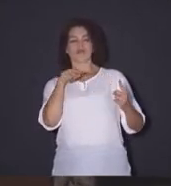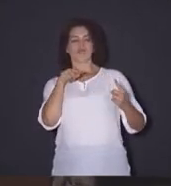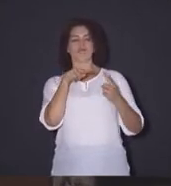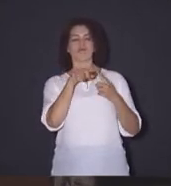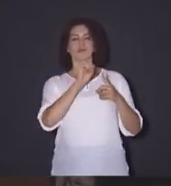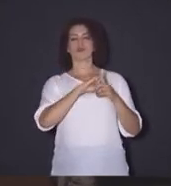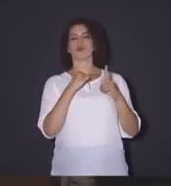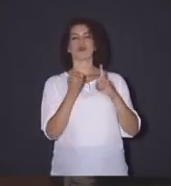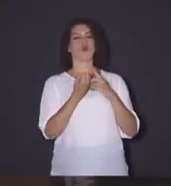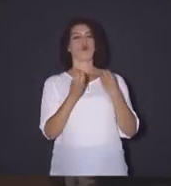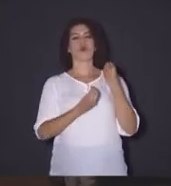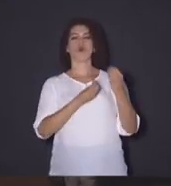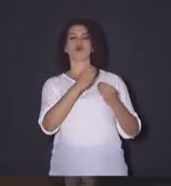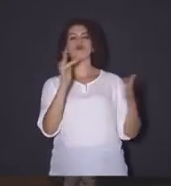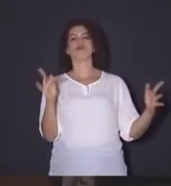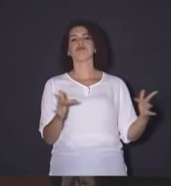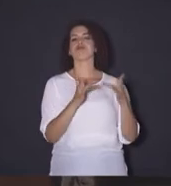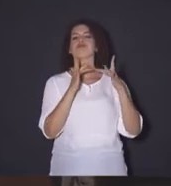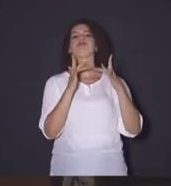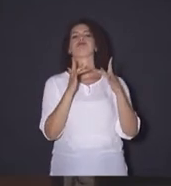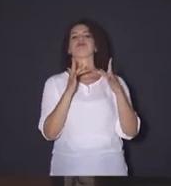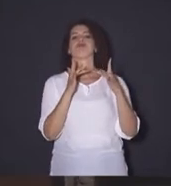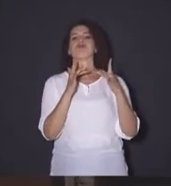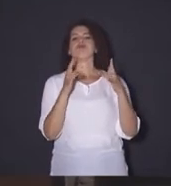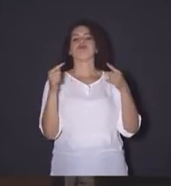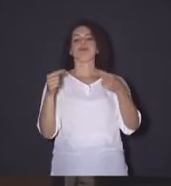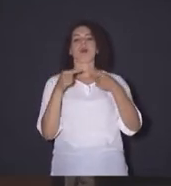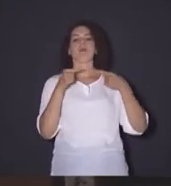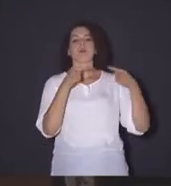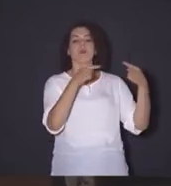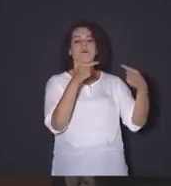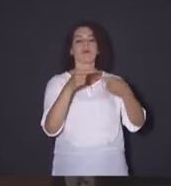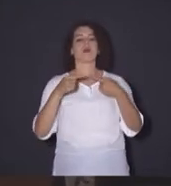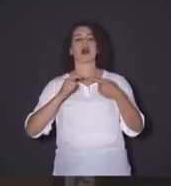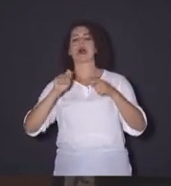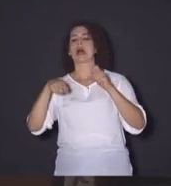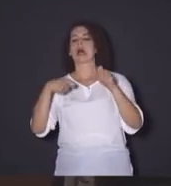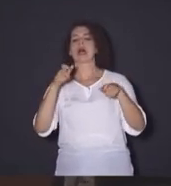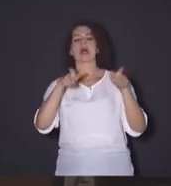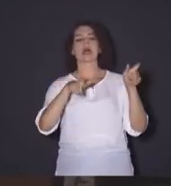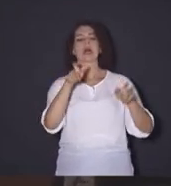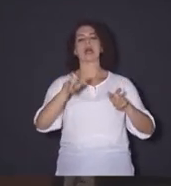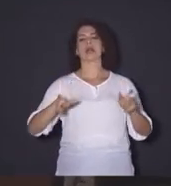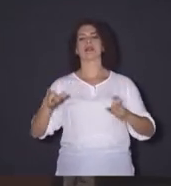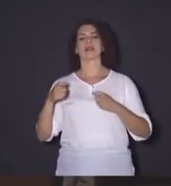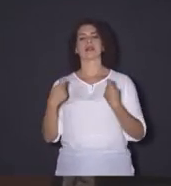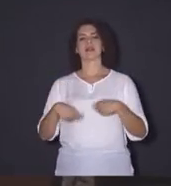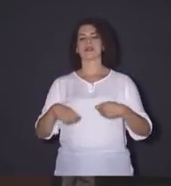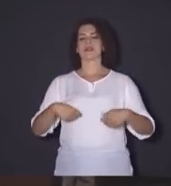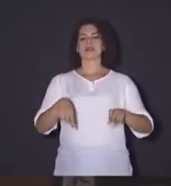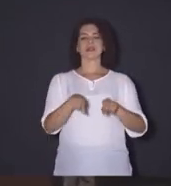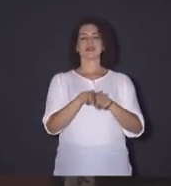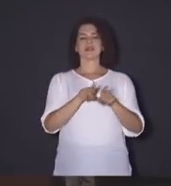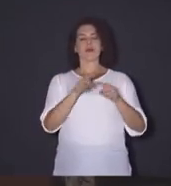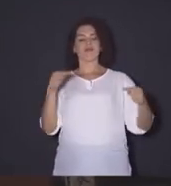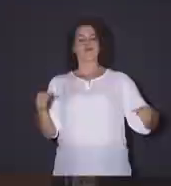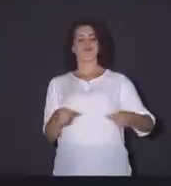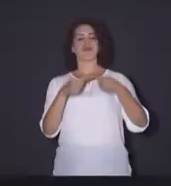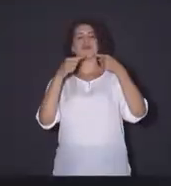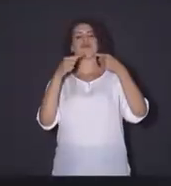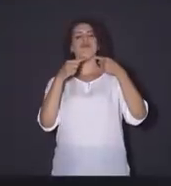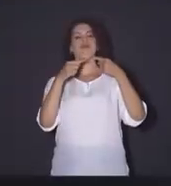faz para fazer essa conexão quem são os agentes quem é que precisa receber também está aberto para essa conexão